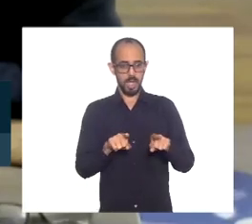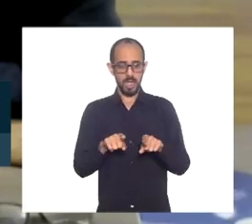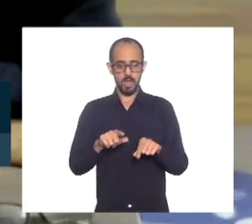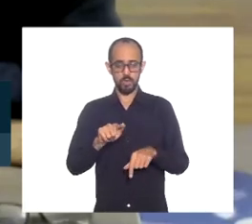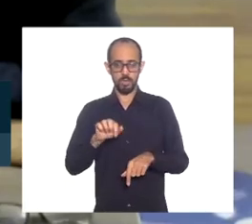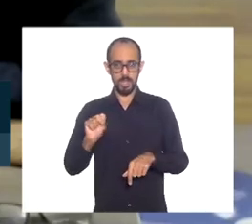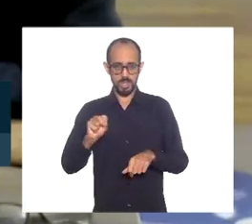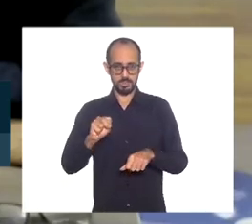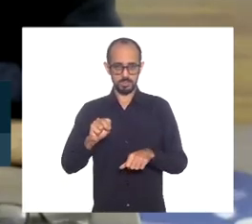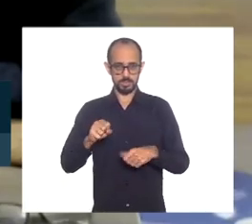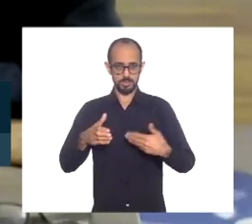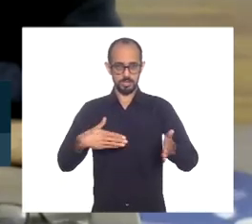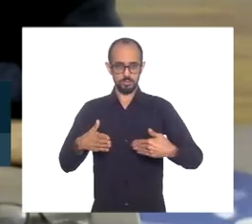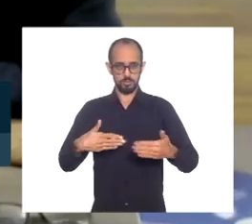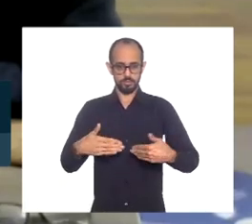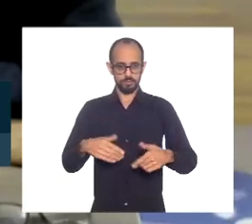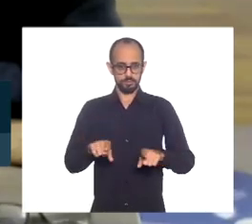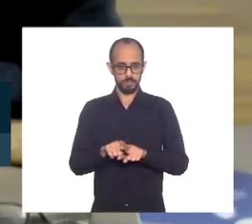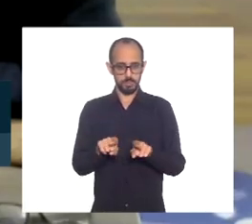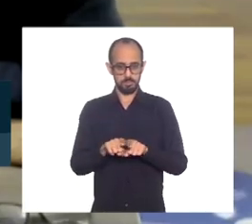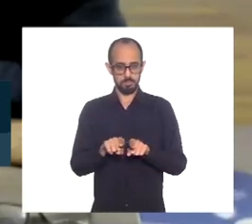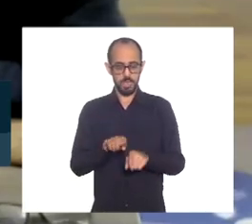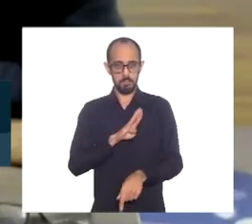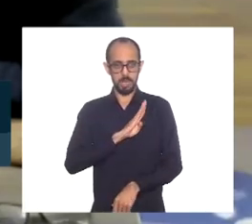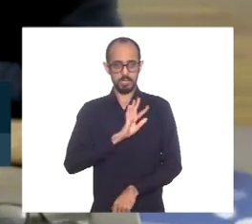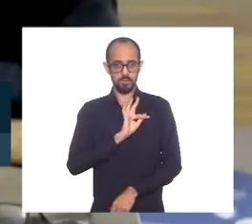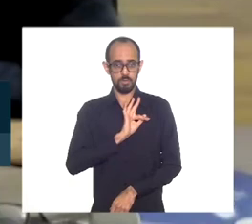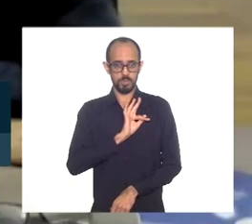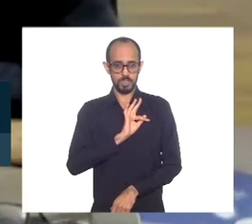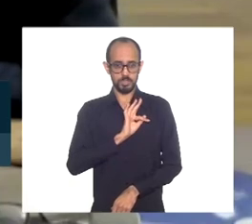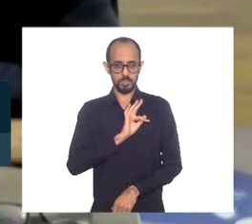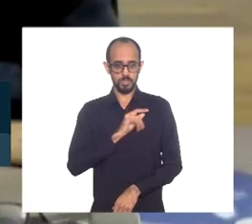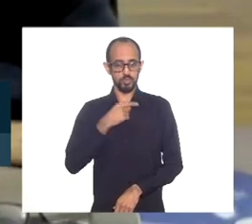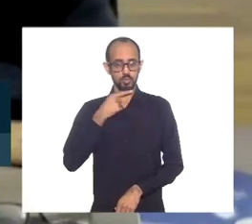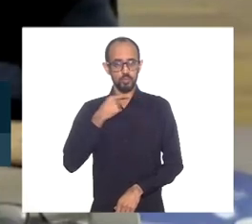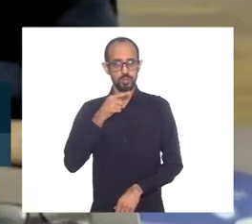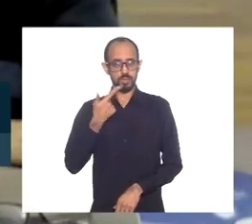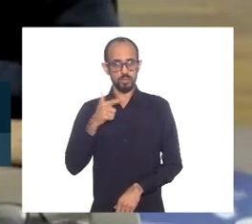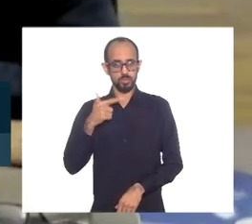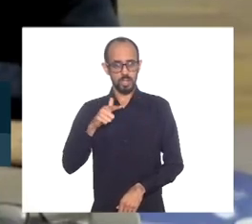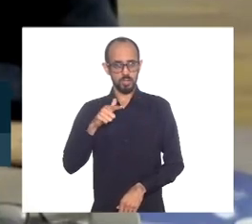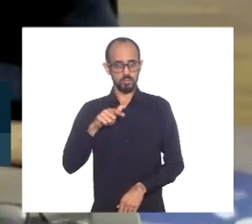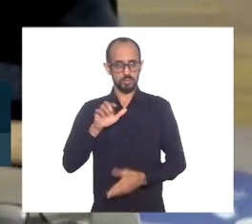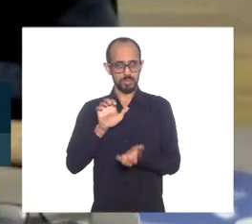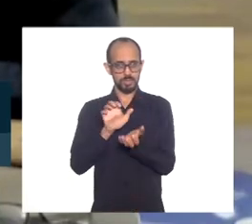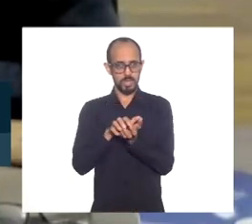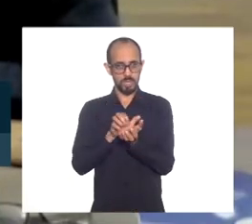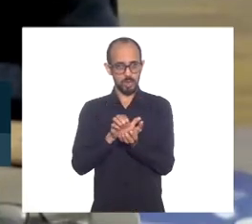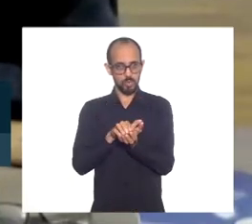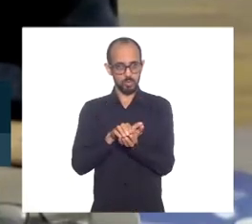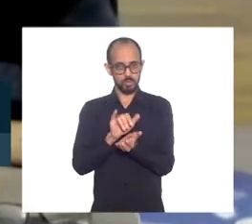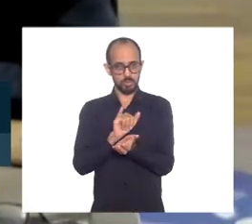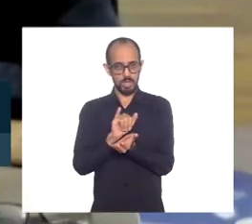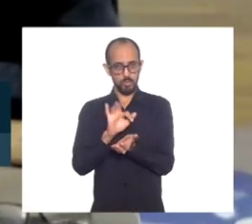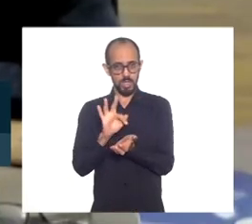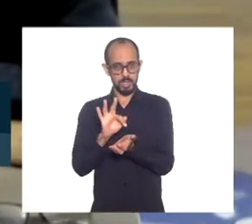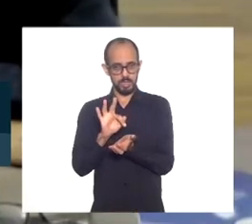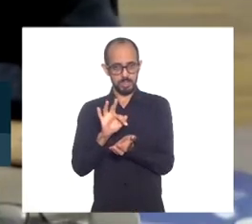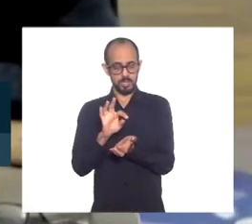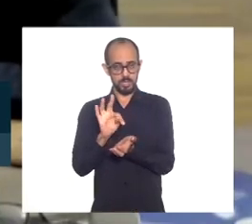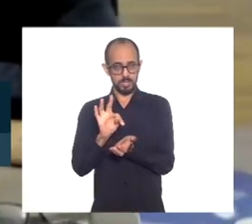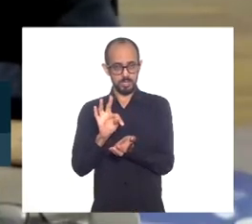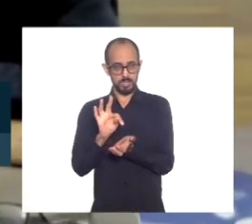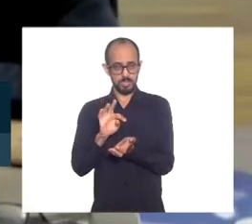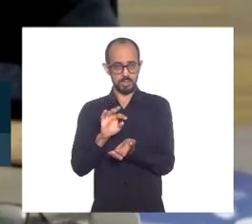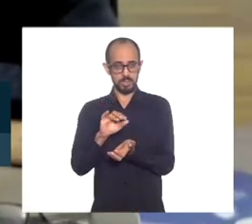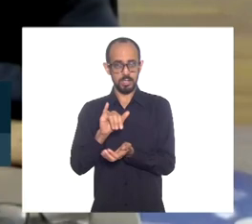gás. E também na Baixada Fluminense, eu não tenho dúvida, Santa Cruz, Itaguaí, tem um potencial imenso. Tem uma